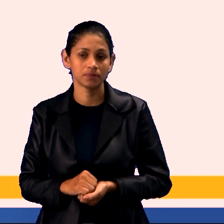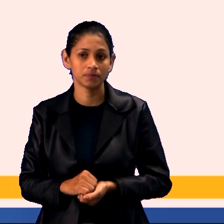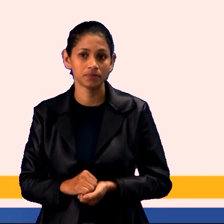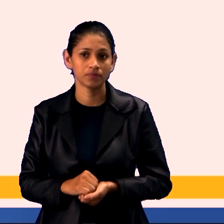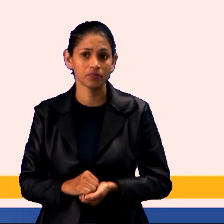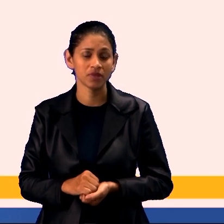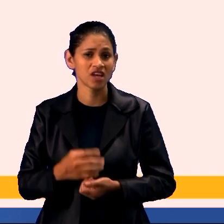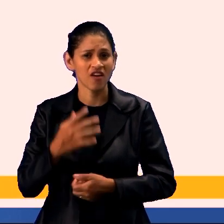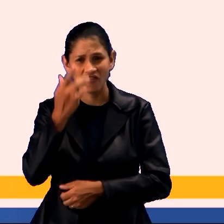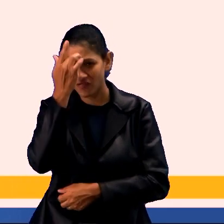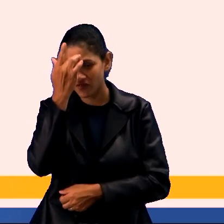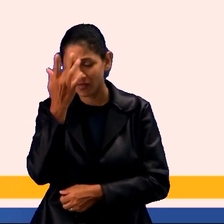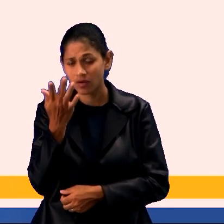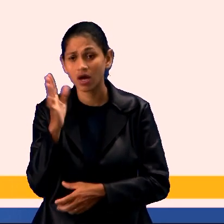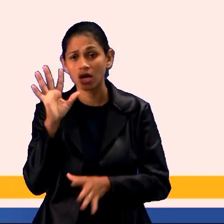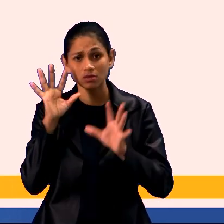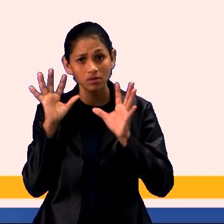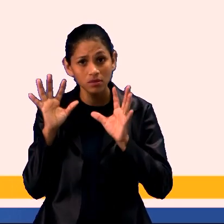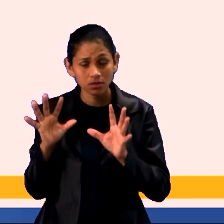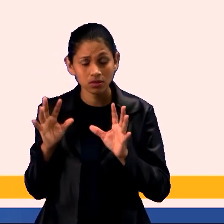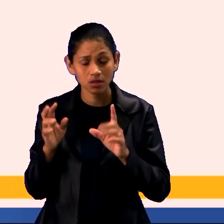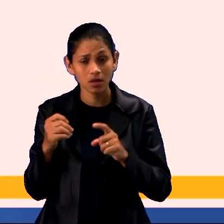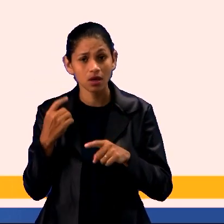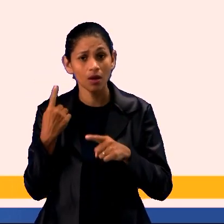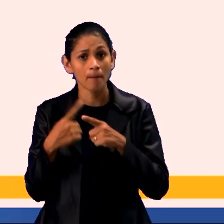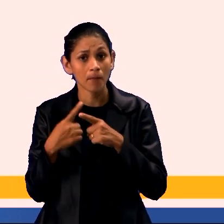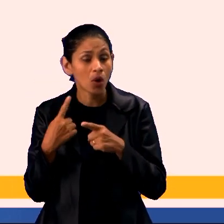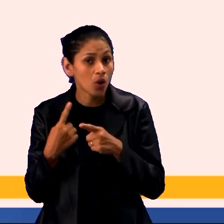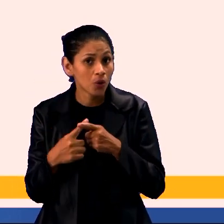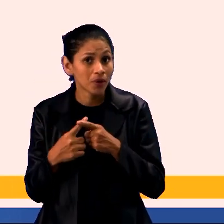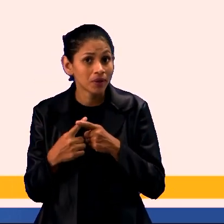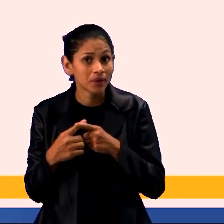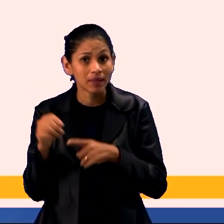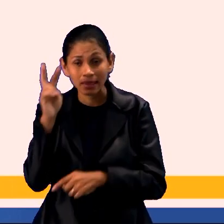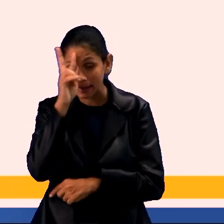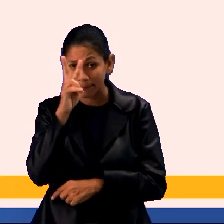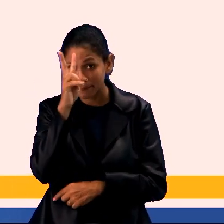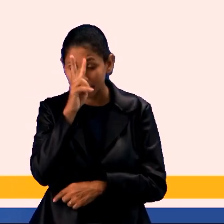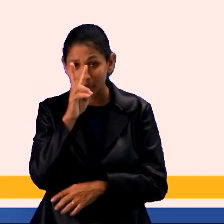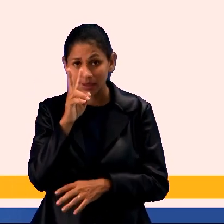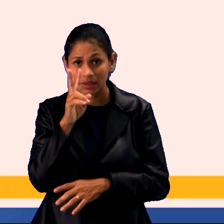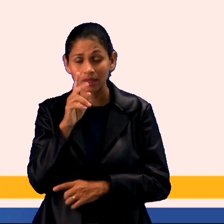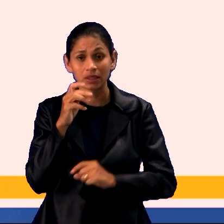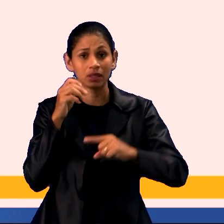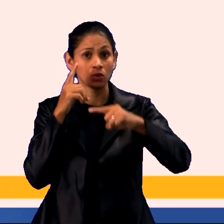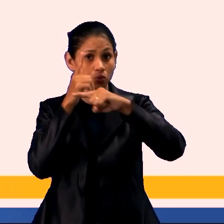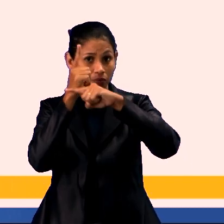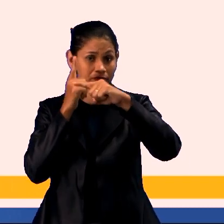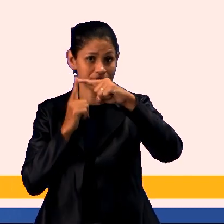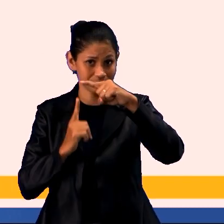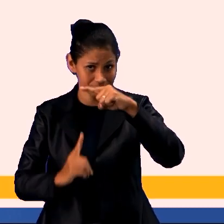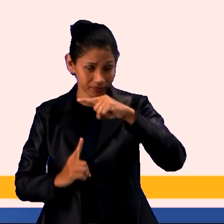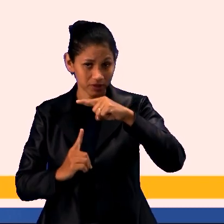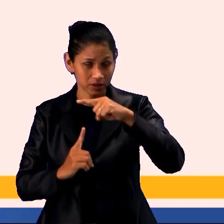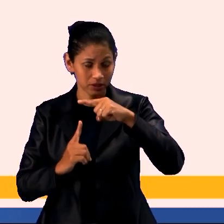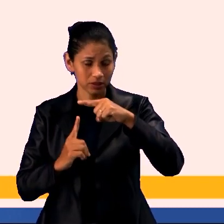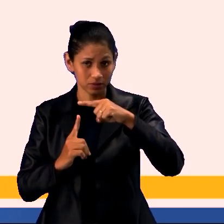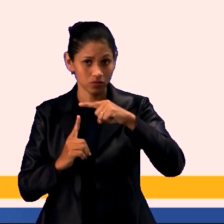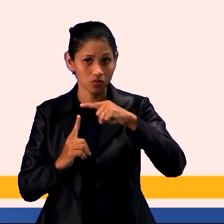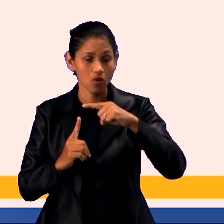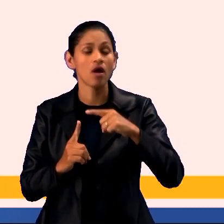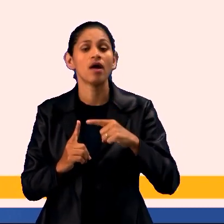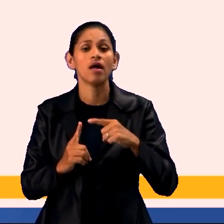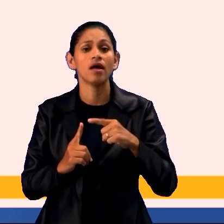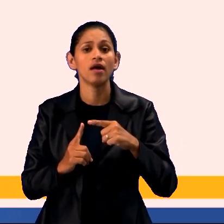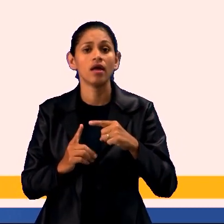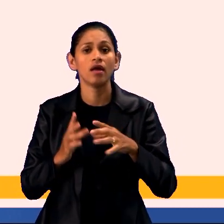racionais. Por quê? Porque nós vamos lembrar que uma fração, ela é formada por um número que é o numerador, que fica